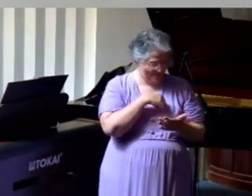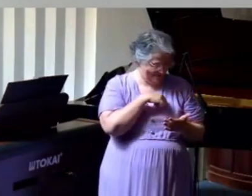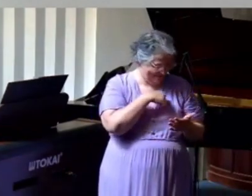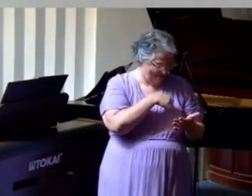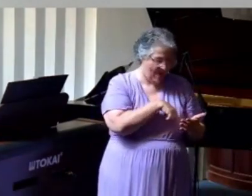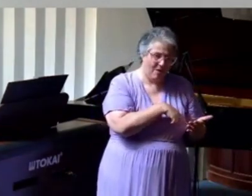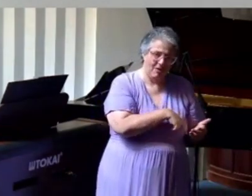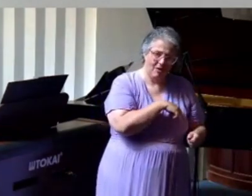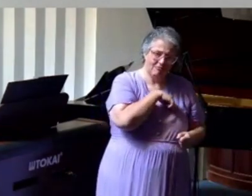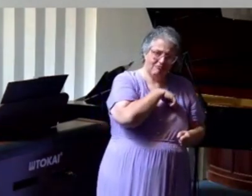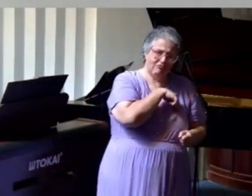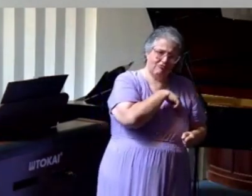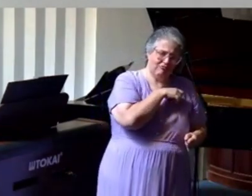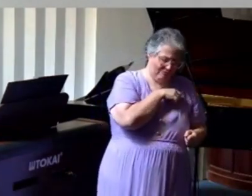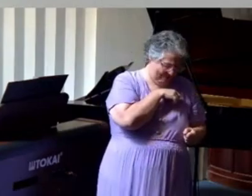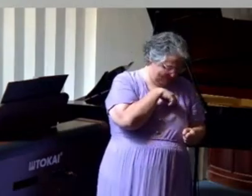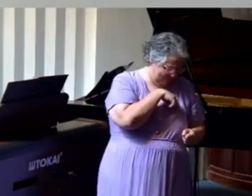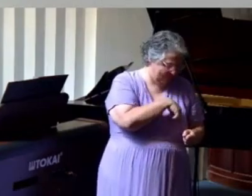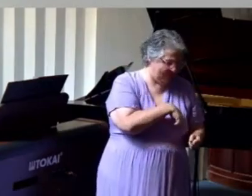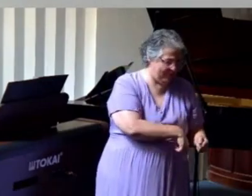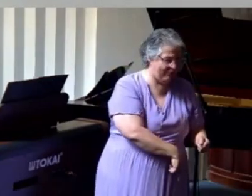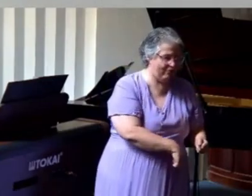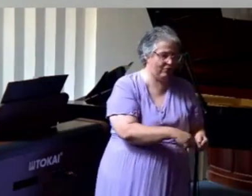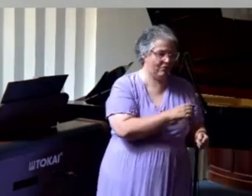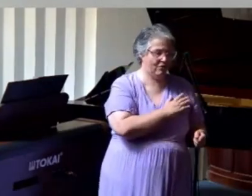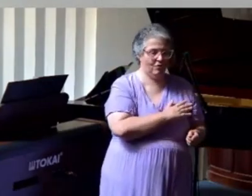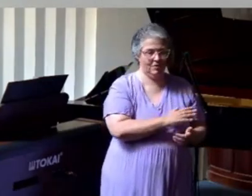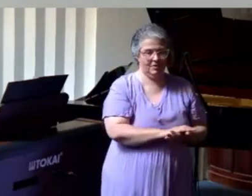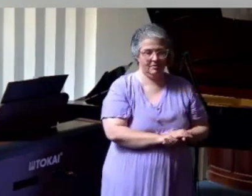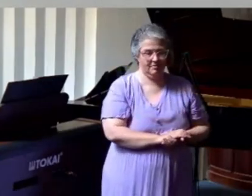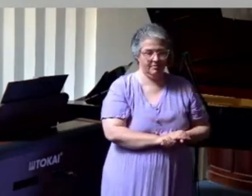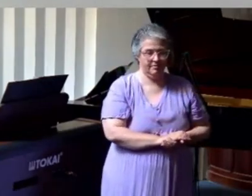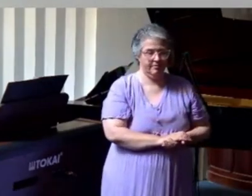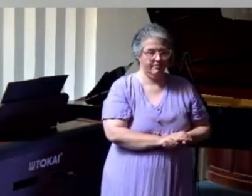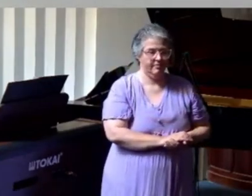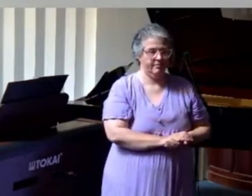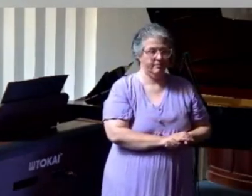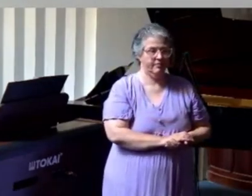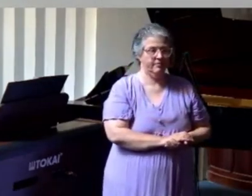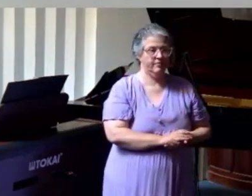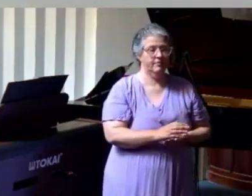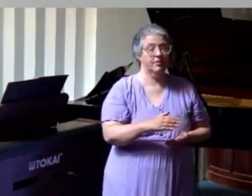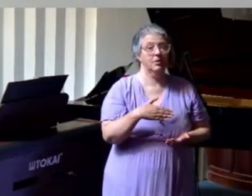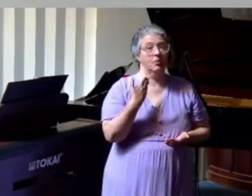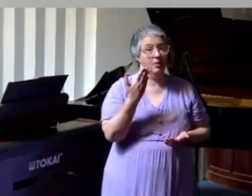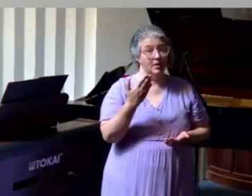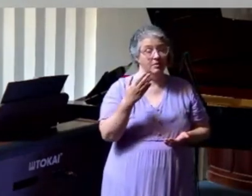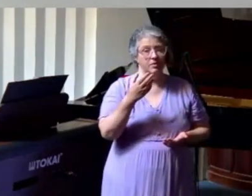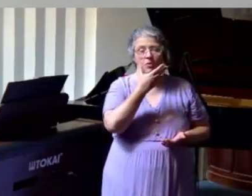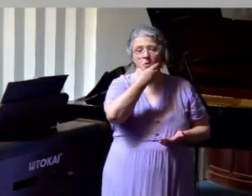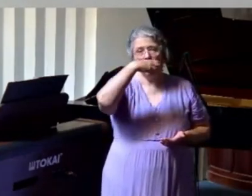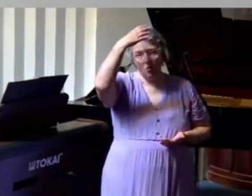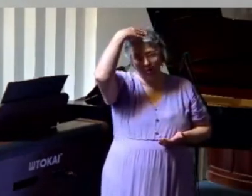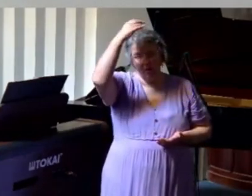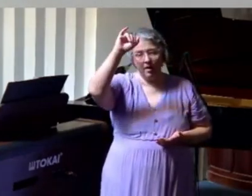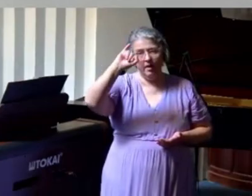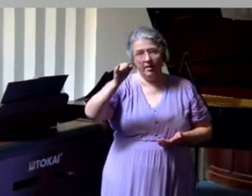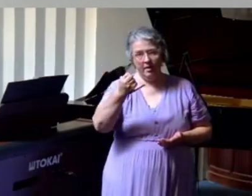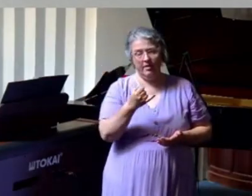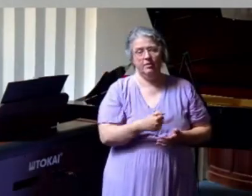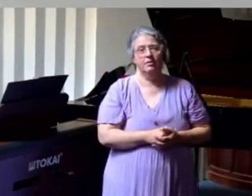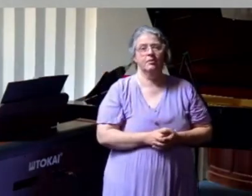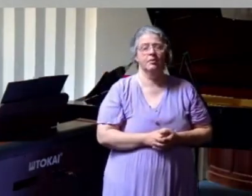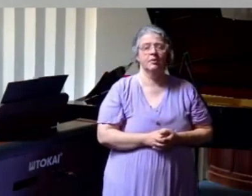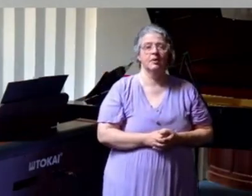fé ali no coração. O texto destaca que quando Joás foi líder